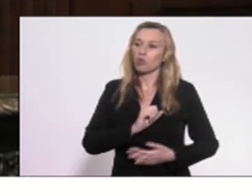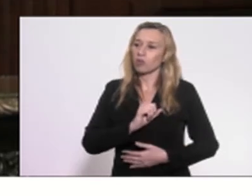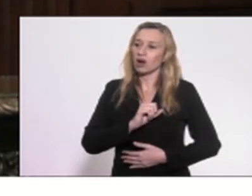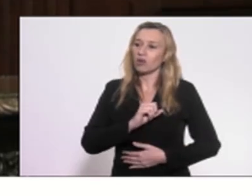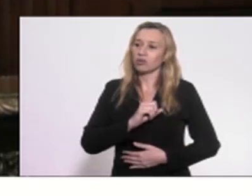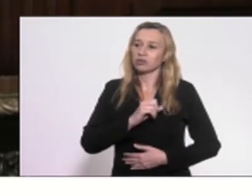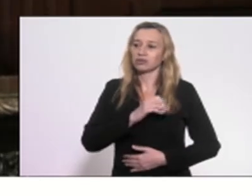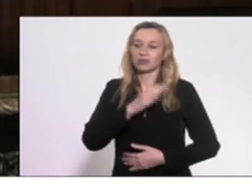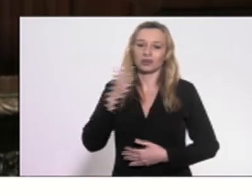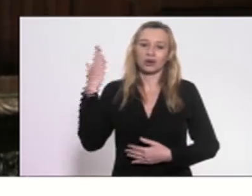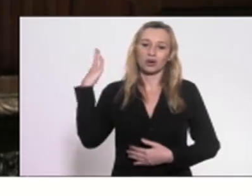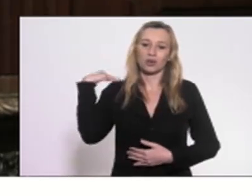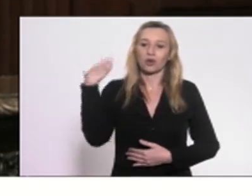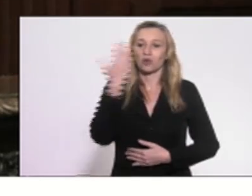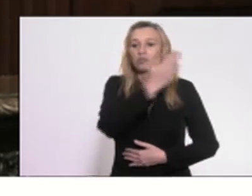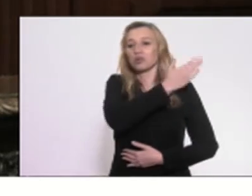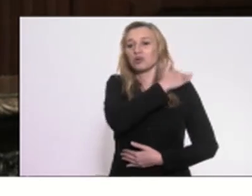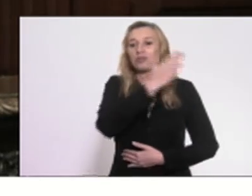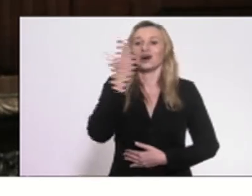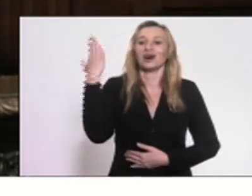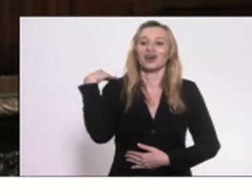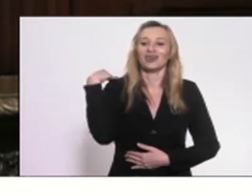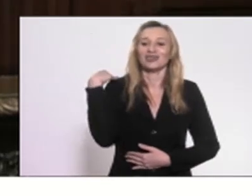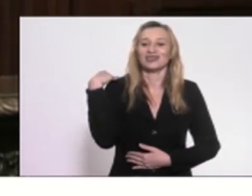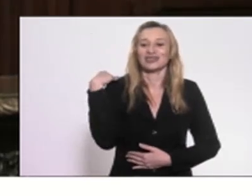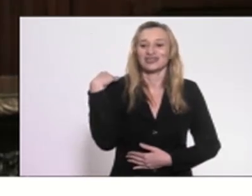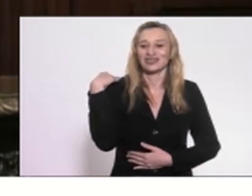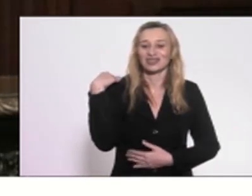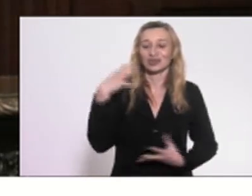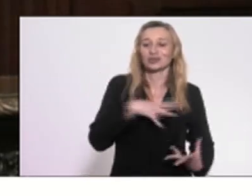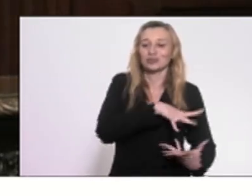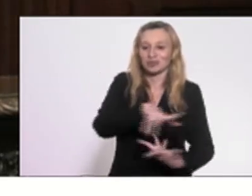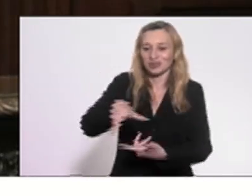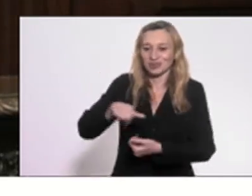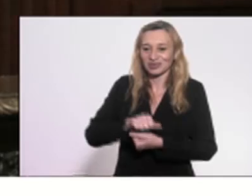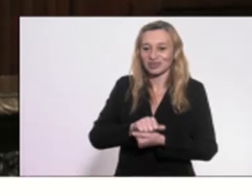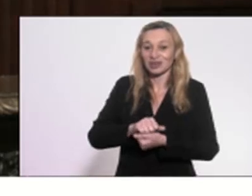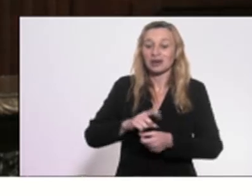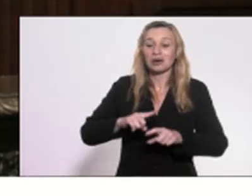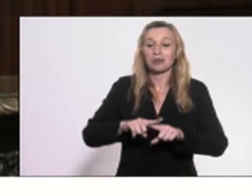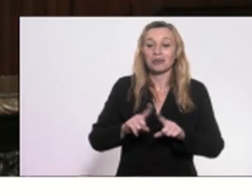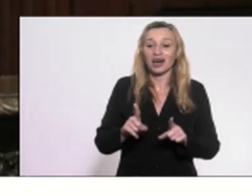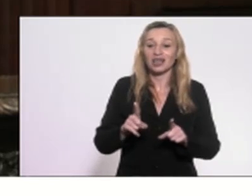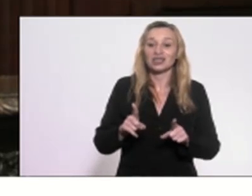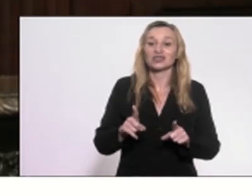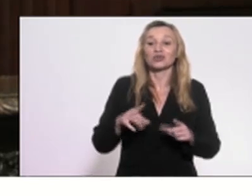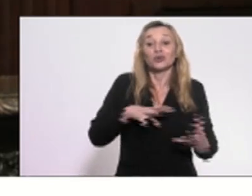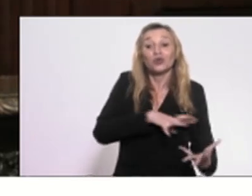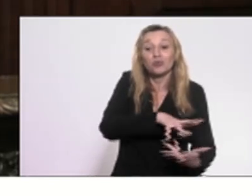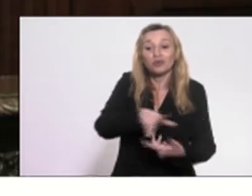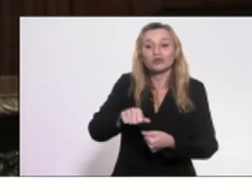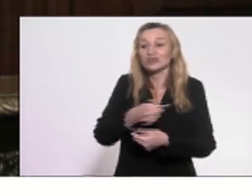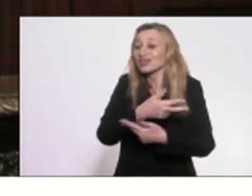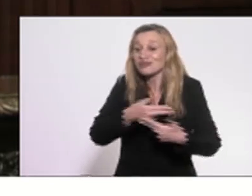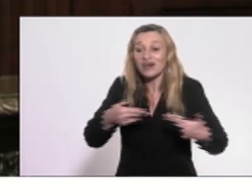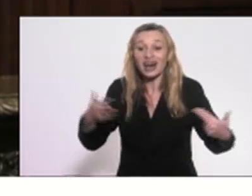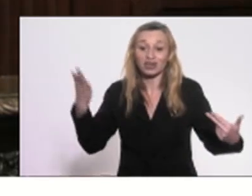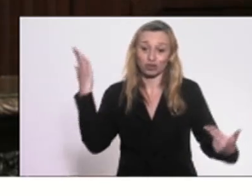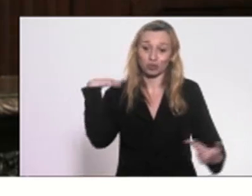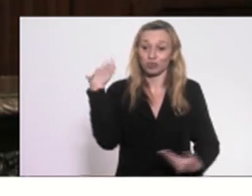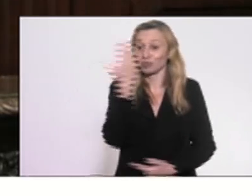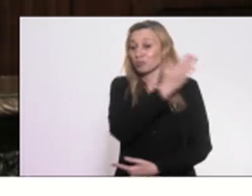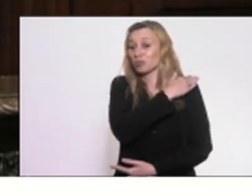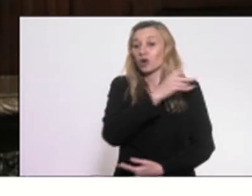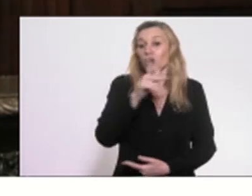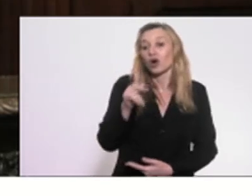O mundo não tem um pulmão, tem muitos pulmões. Mas é importantíssimo,